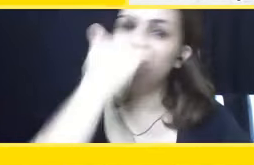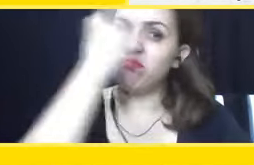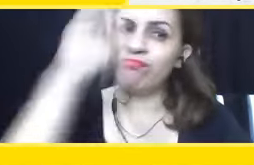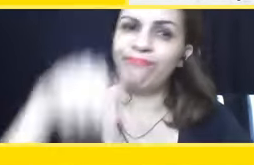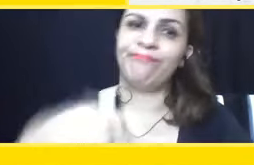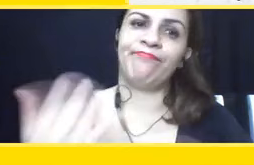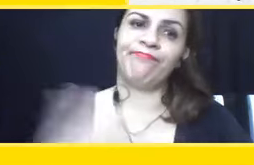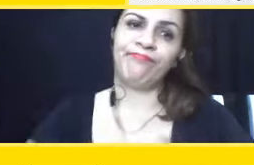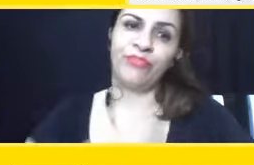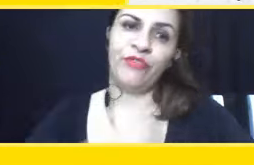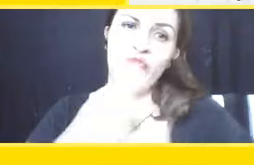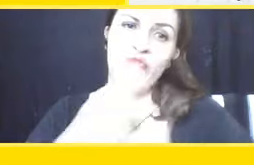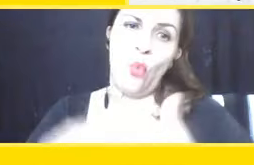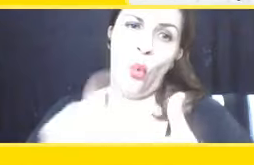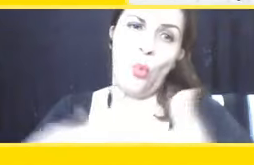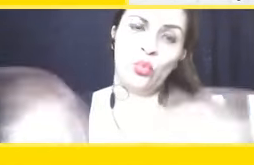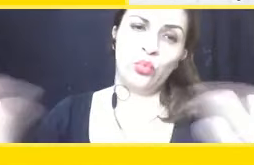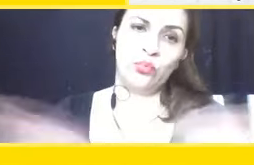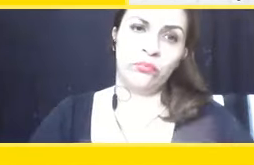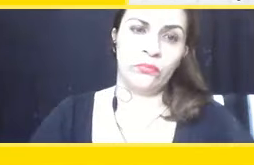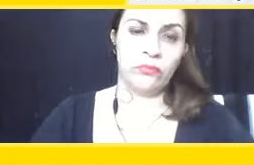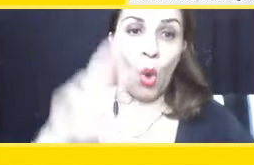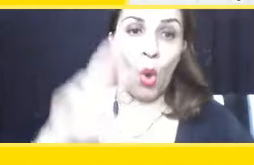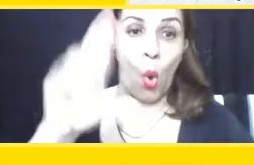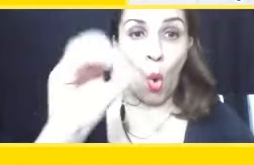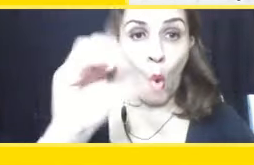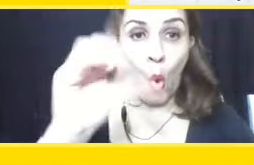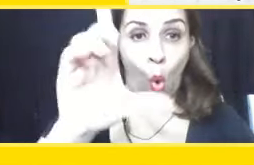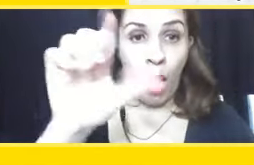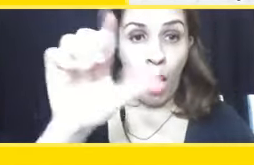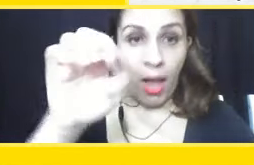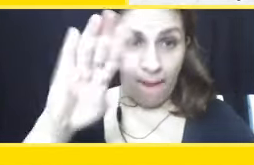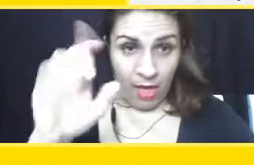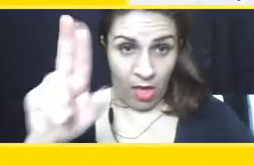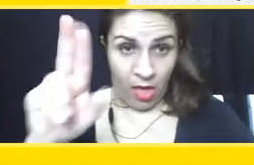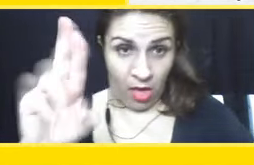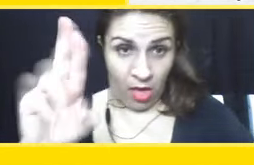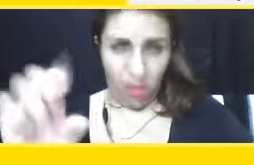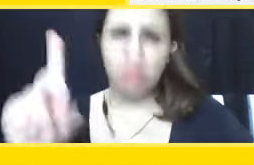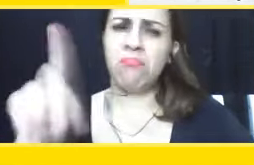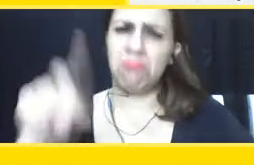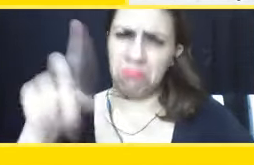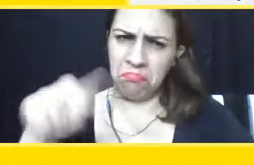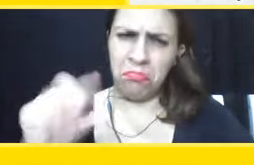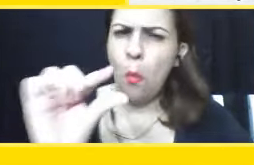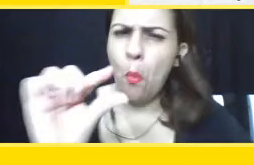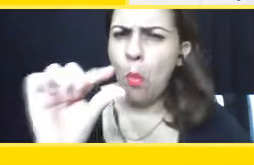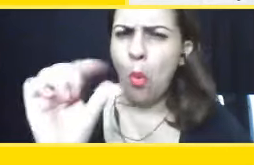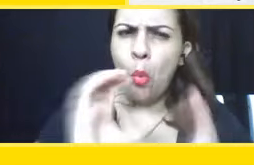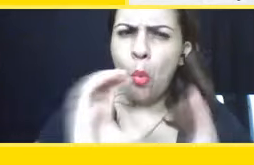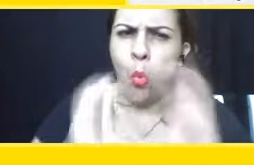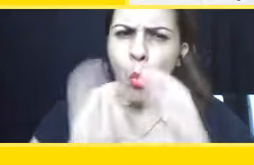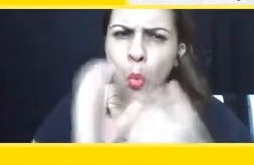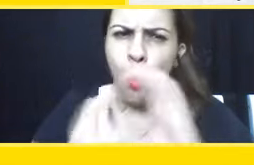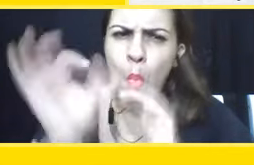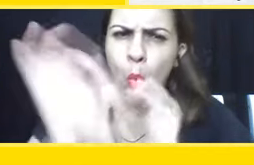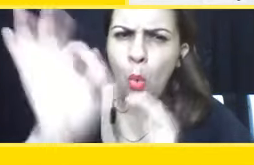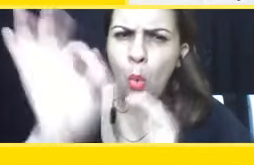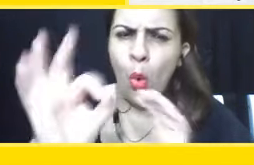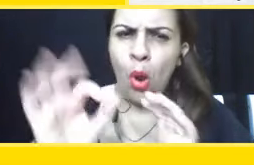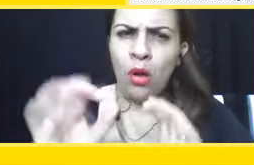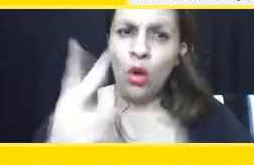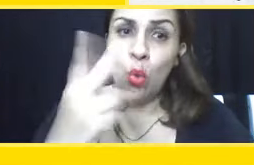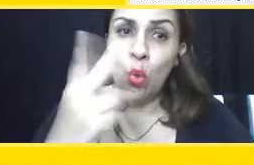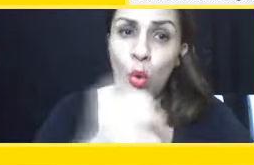vivendo hoje. O Hollenberg fez uma mini reforma da Previdência. O que que ele fez? Ele fez a unificação dos fundos. Resolveu por